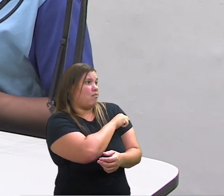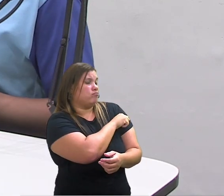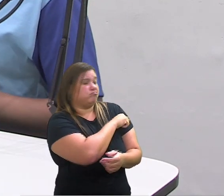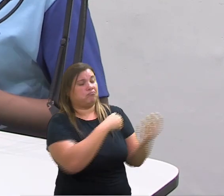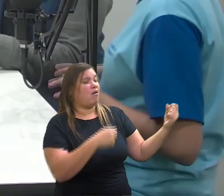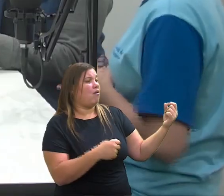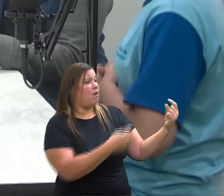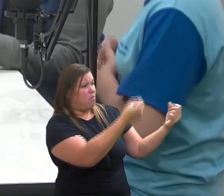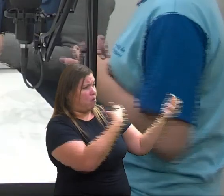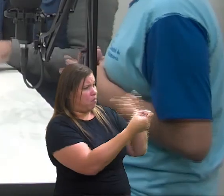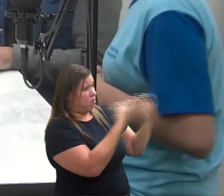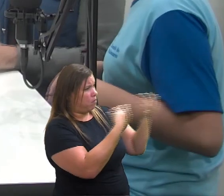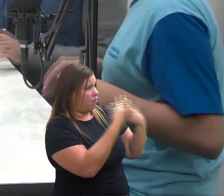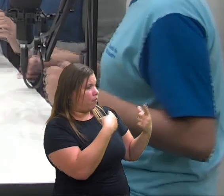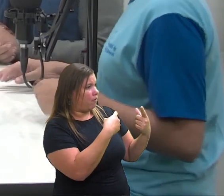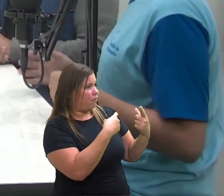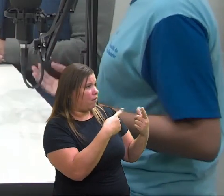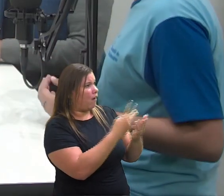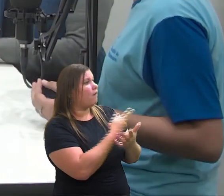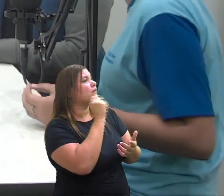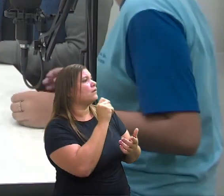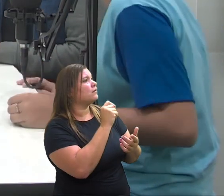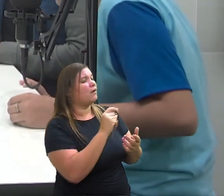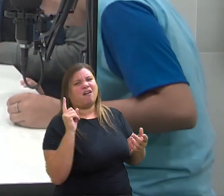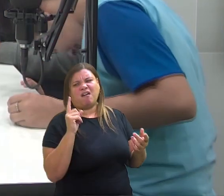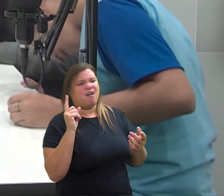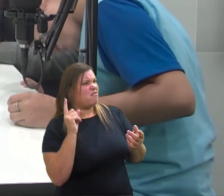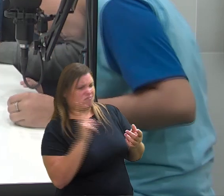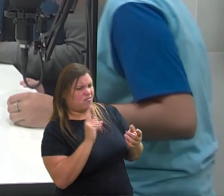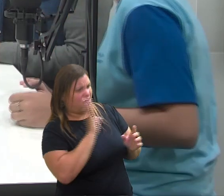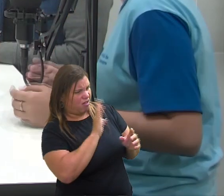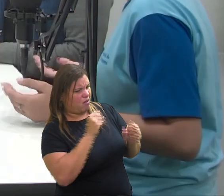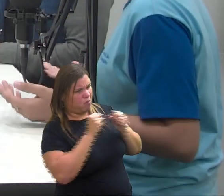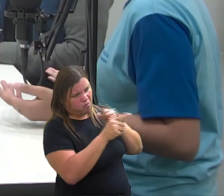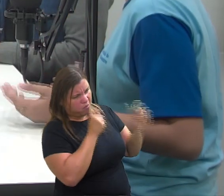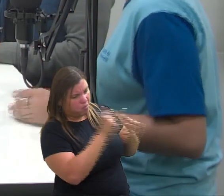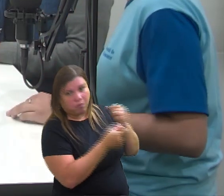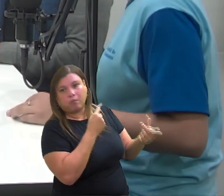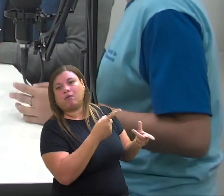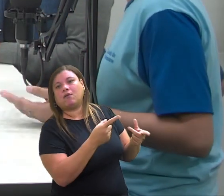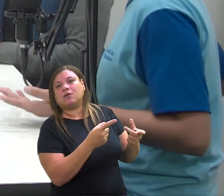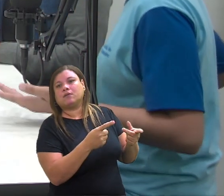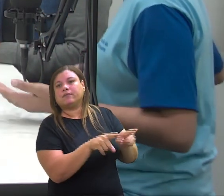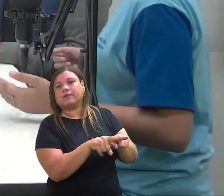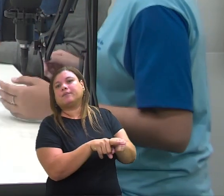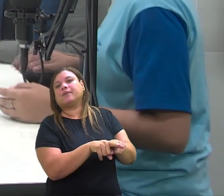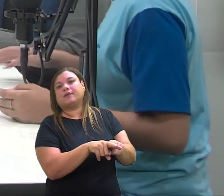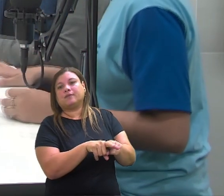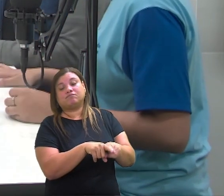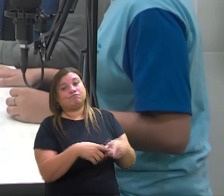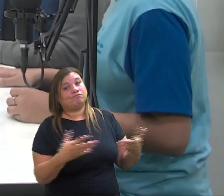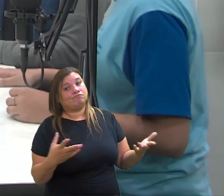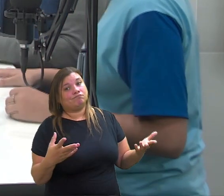Hoje tá xingou moderno primeiro, agora, né? né, O Cabo? povo fala assim, patada. Ele me deu uma patada, eu dei outra nele. Aí você se